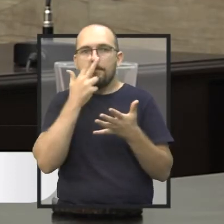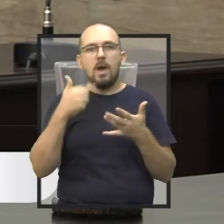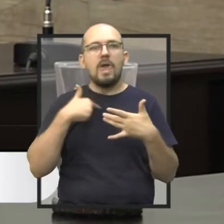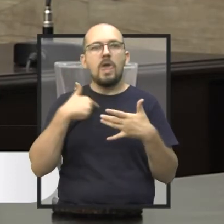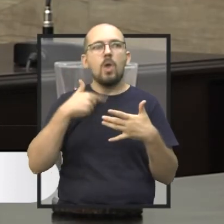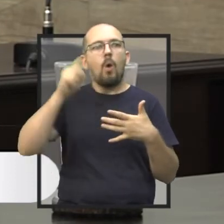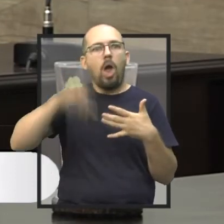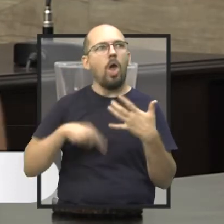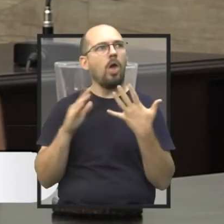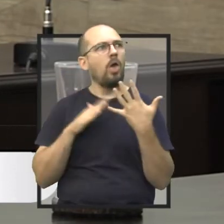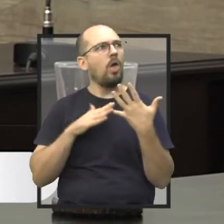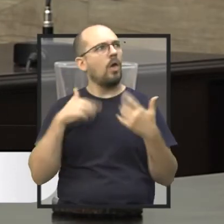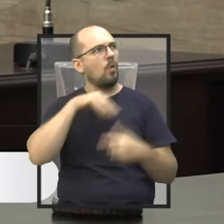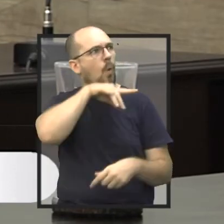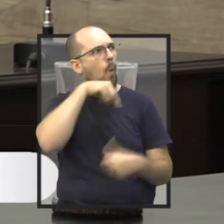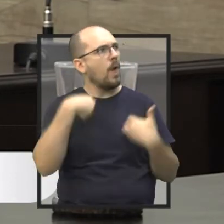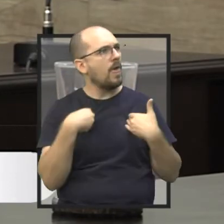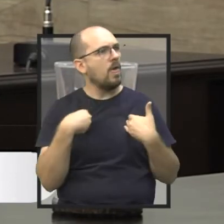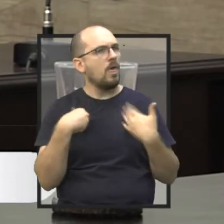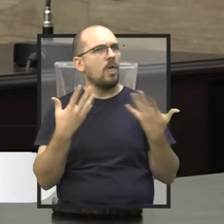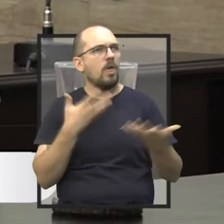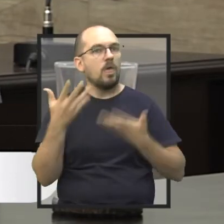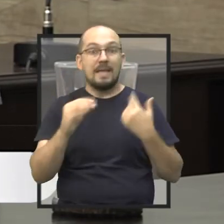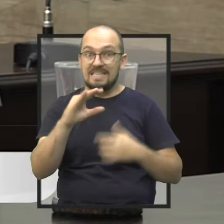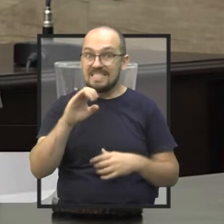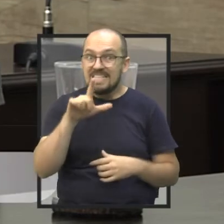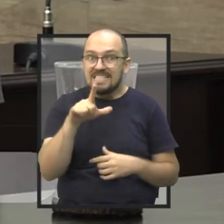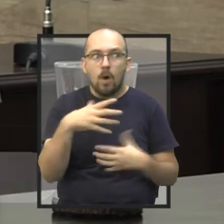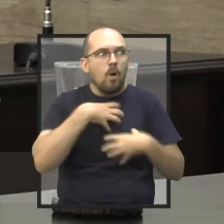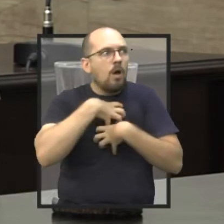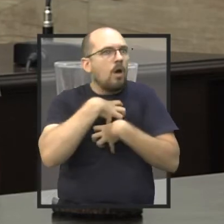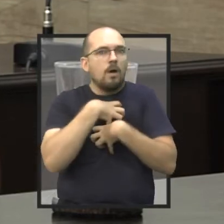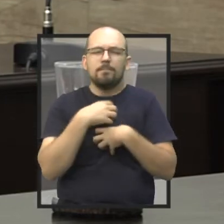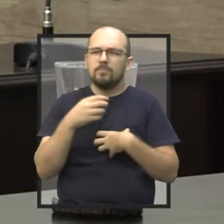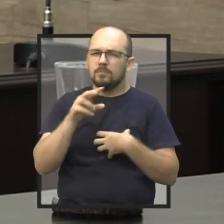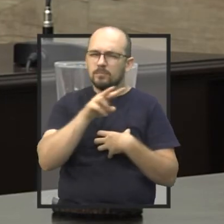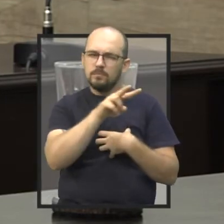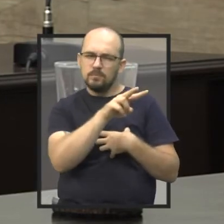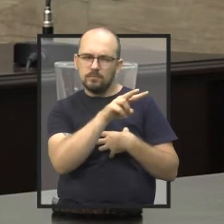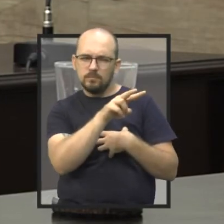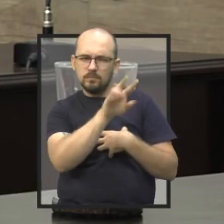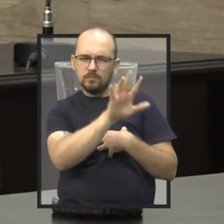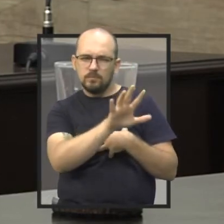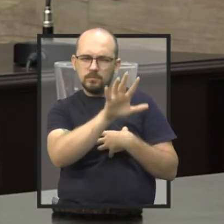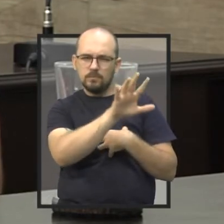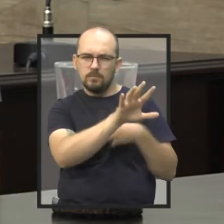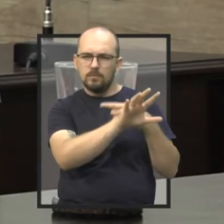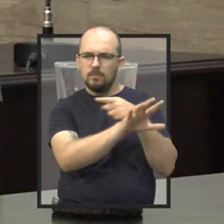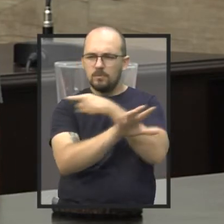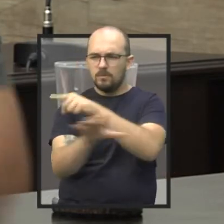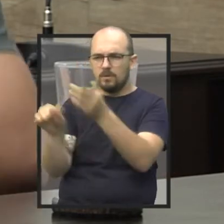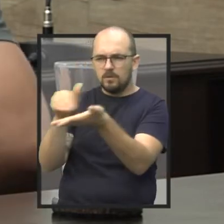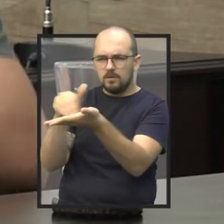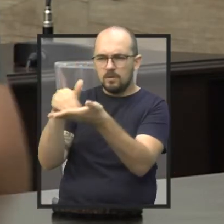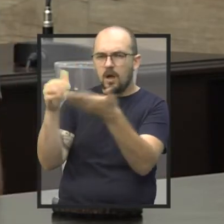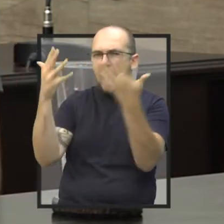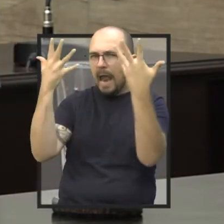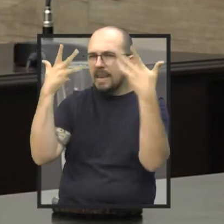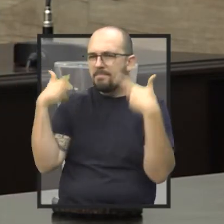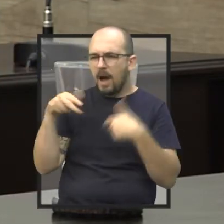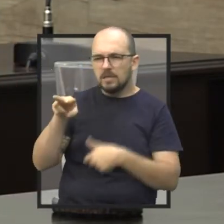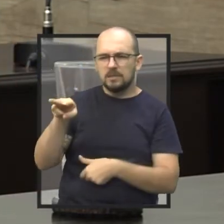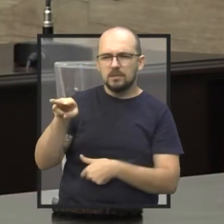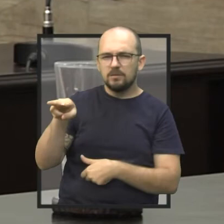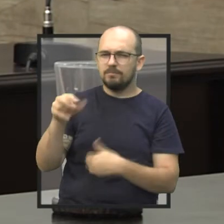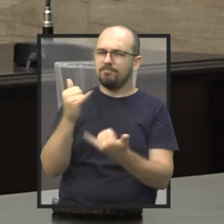parecesse que ele fosse incapaz, incompetente. Eu estou assistindo a mesma coisa com a Secretaria de Animais. A secretária Aline, que tem um histórico